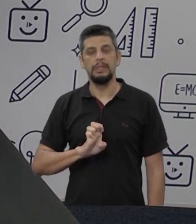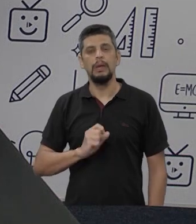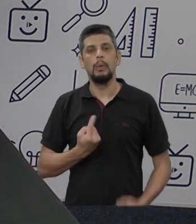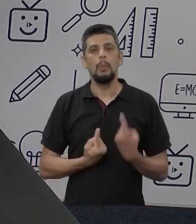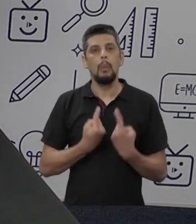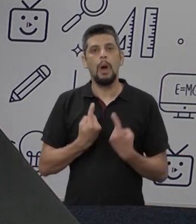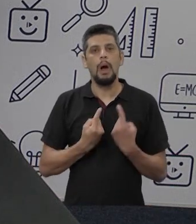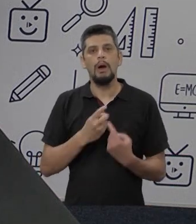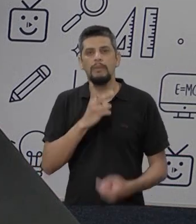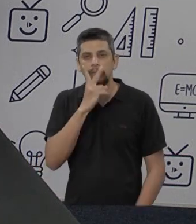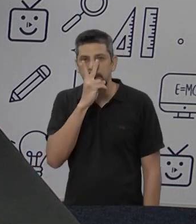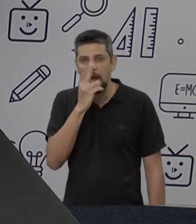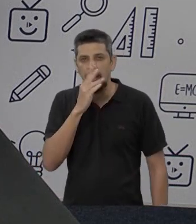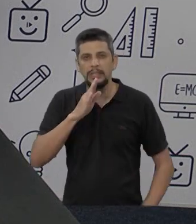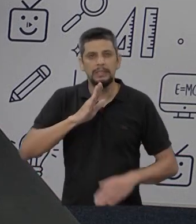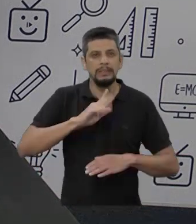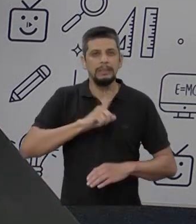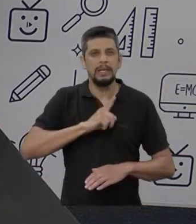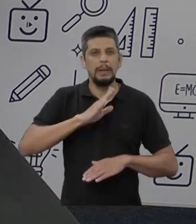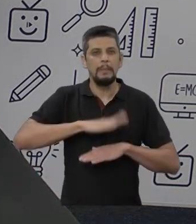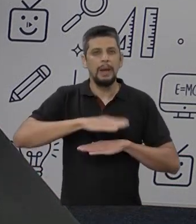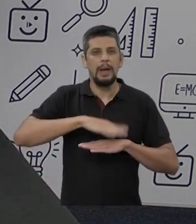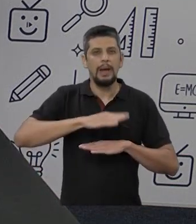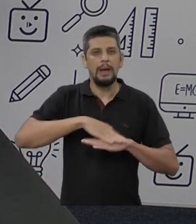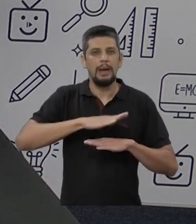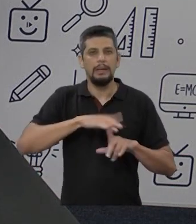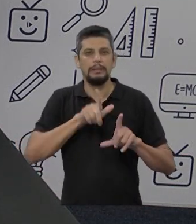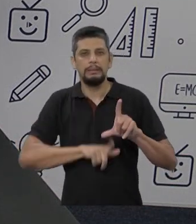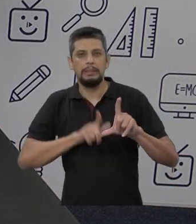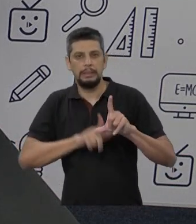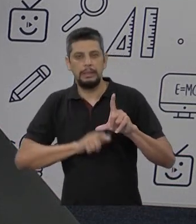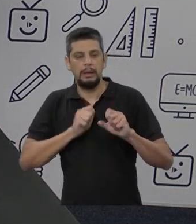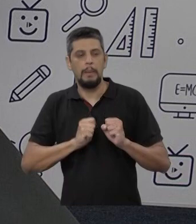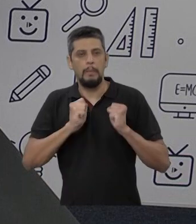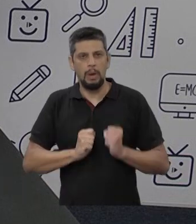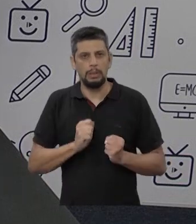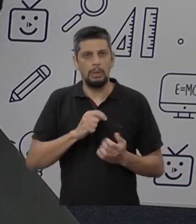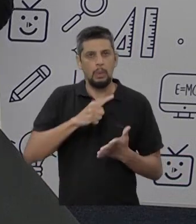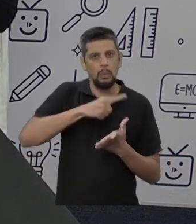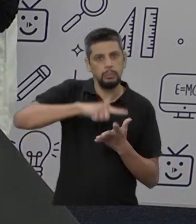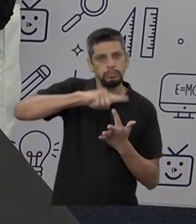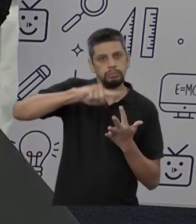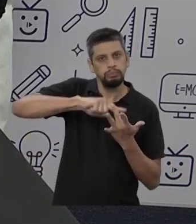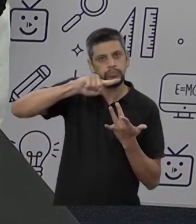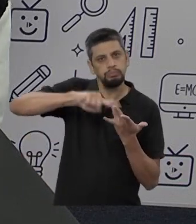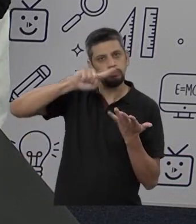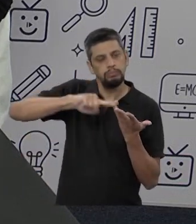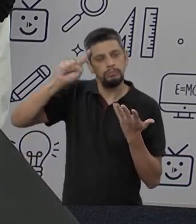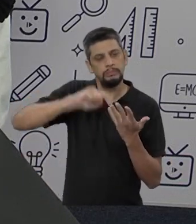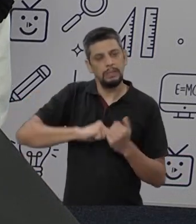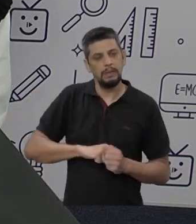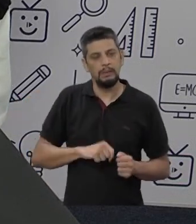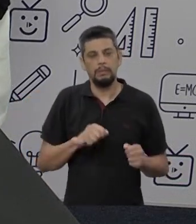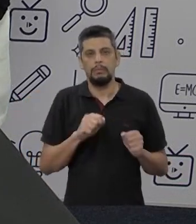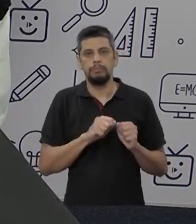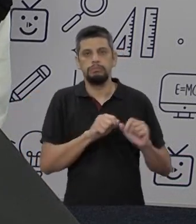que é a palavra que tem mais letras? Pode começar a contagem da sua, prof. Vamos fazer aqui no quadro.